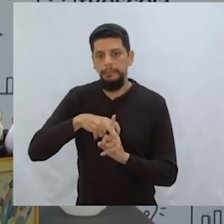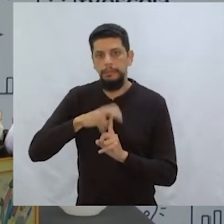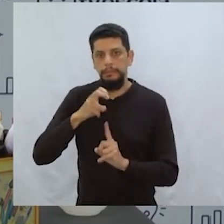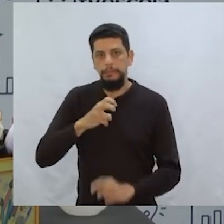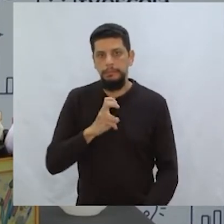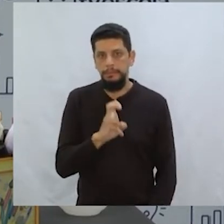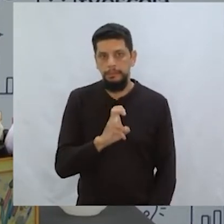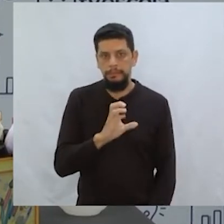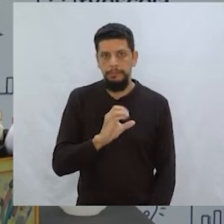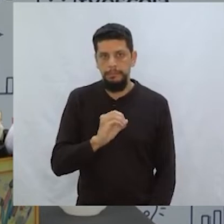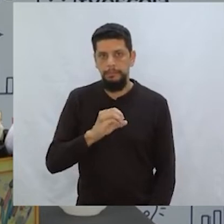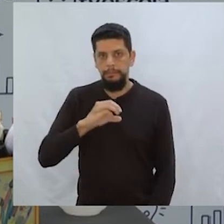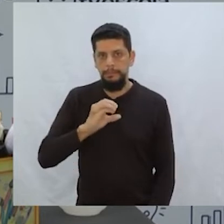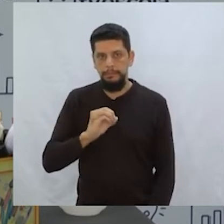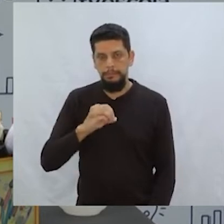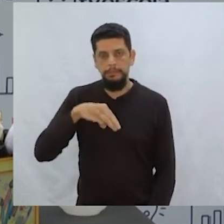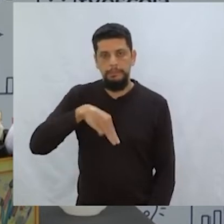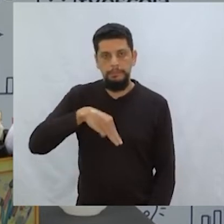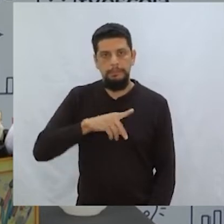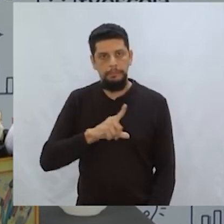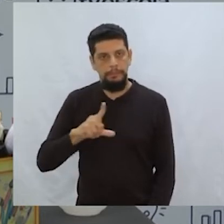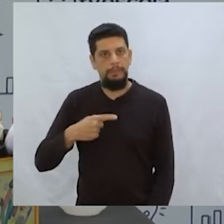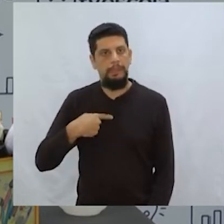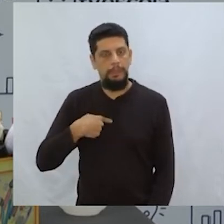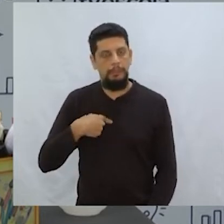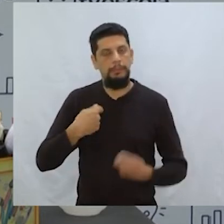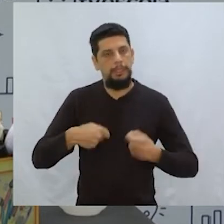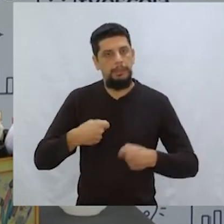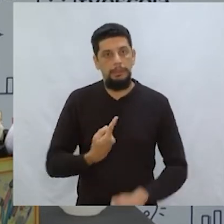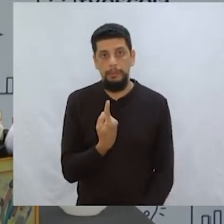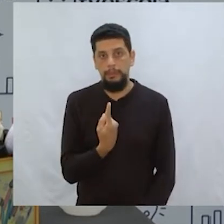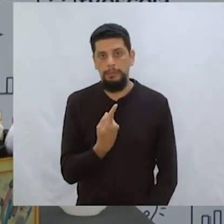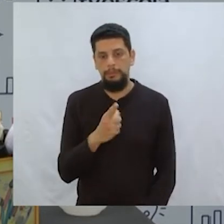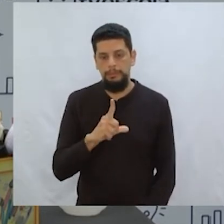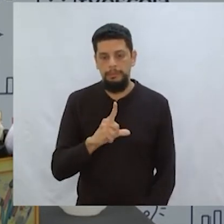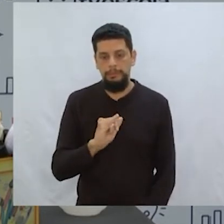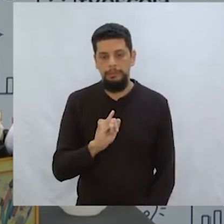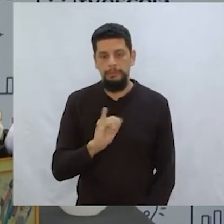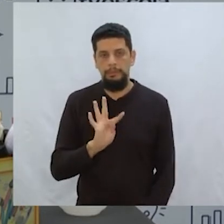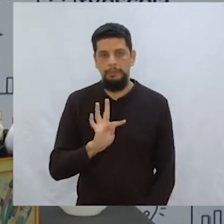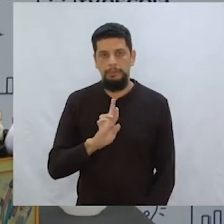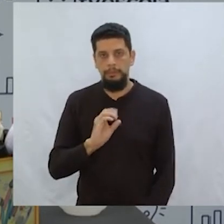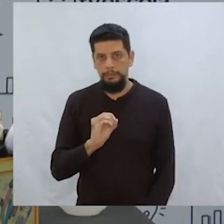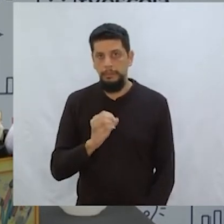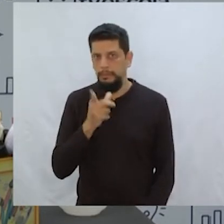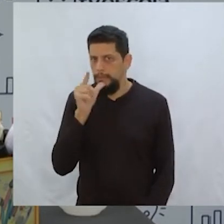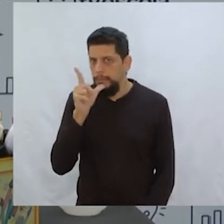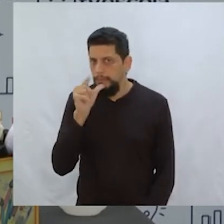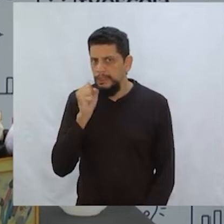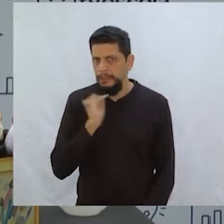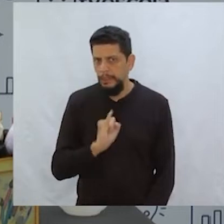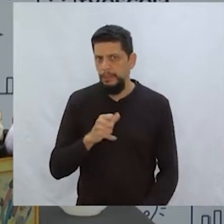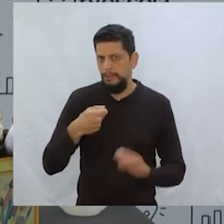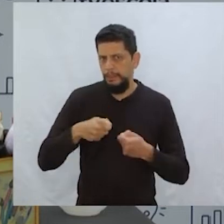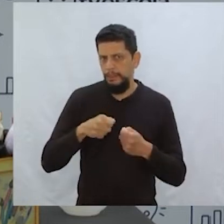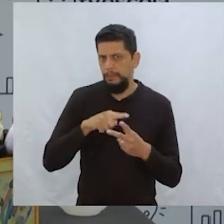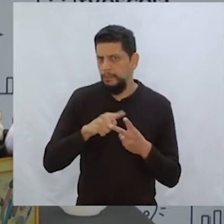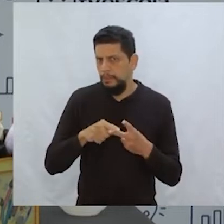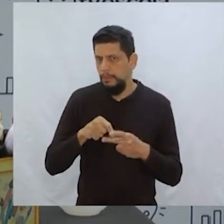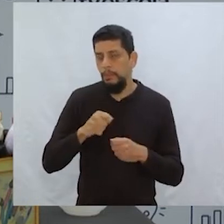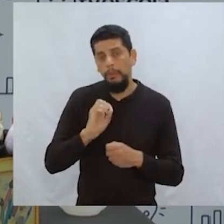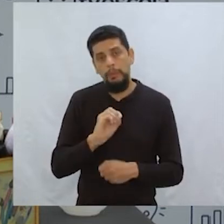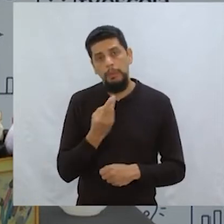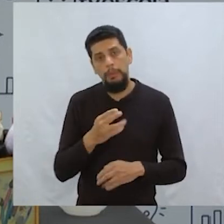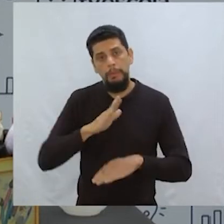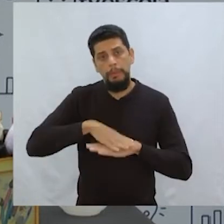de 500 ml eu preciso para 1 litro de água. Então, aqui, ó, trouxe 2. Será que a gente vai precisar de 2 ou